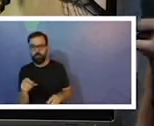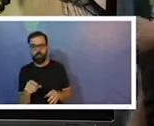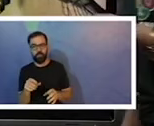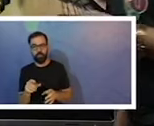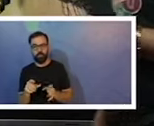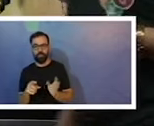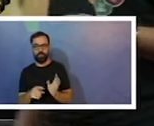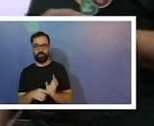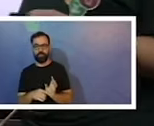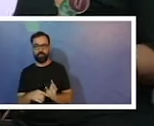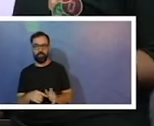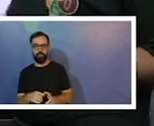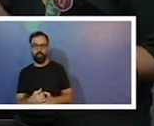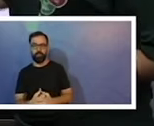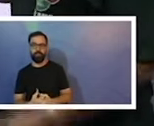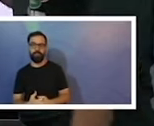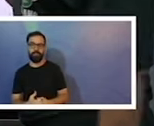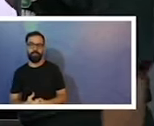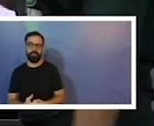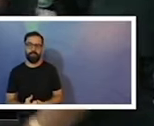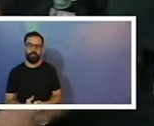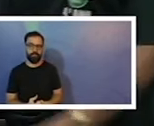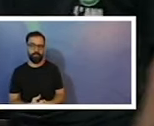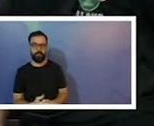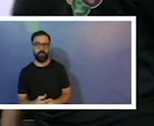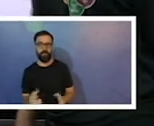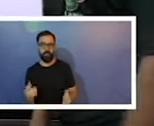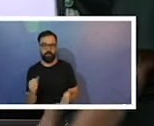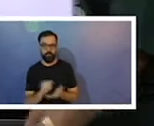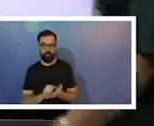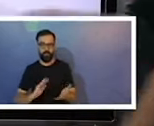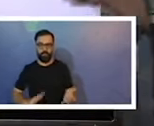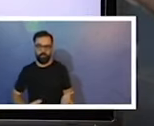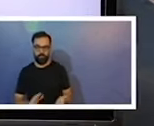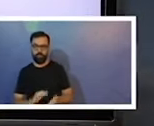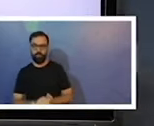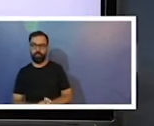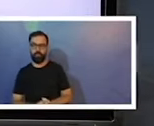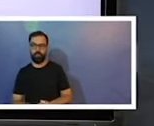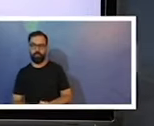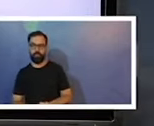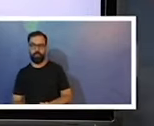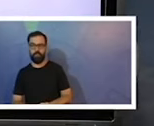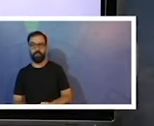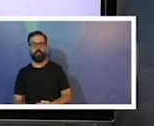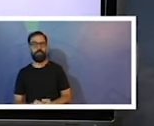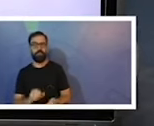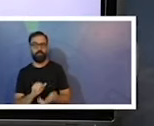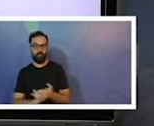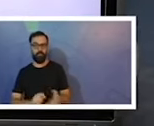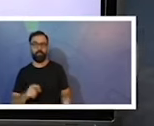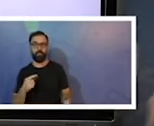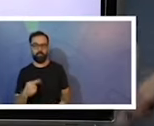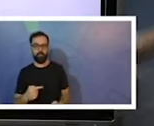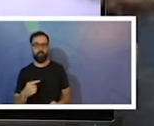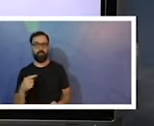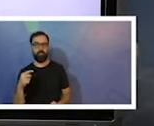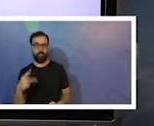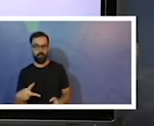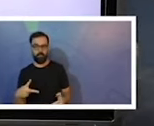está comendo a planta. Hora da tarefa, apenas os exercícios 1 e